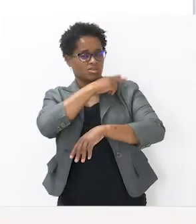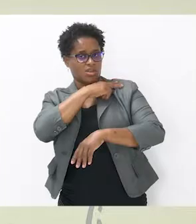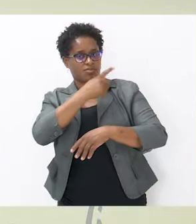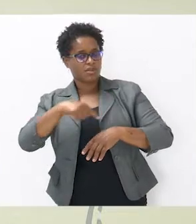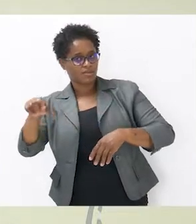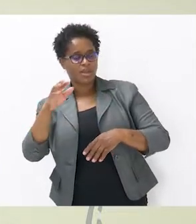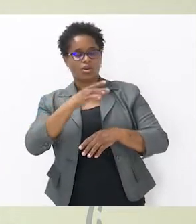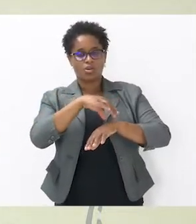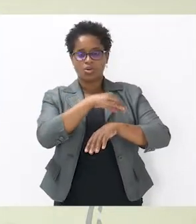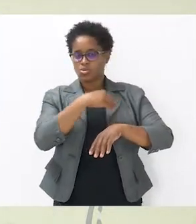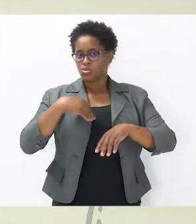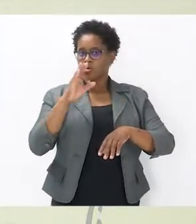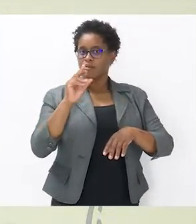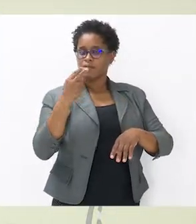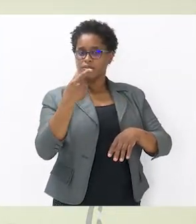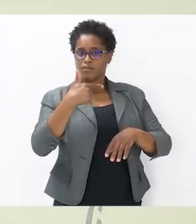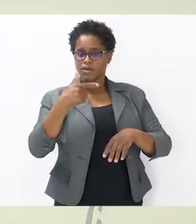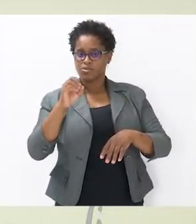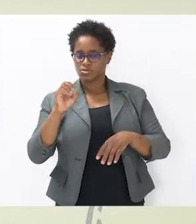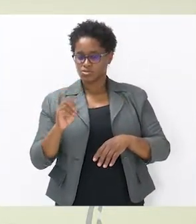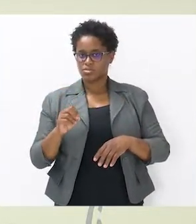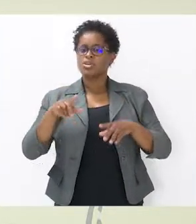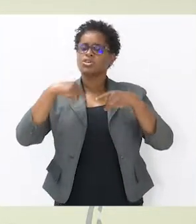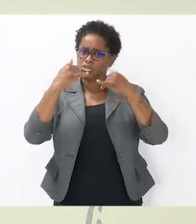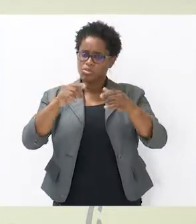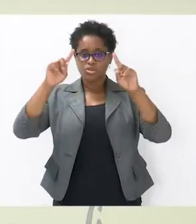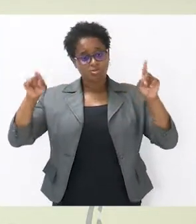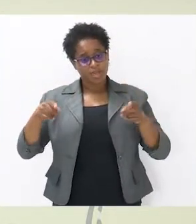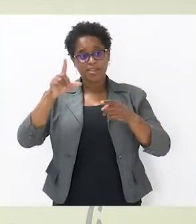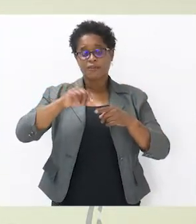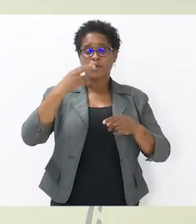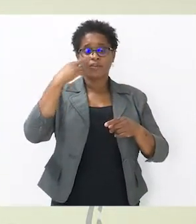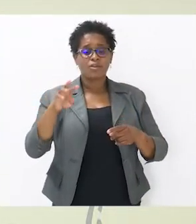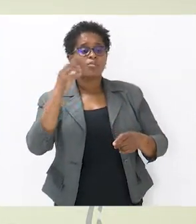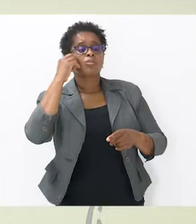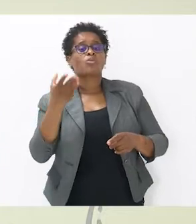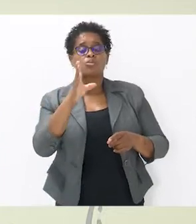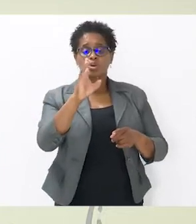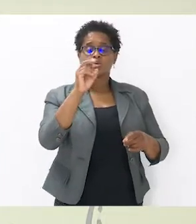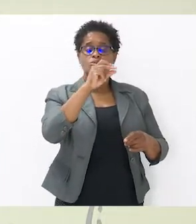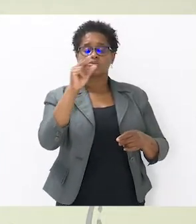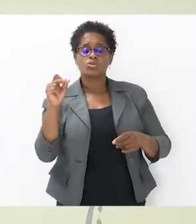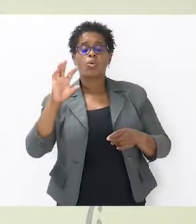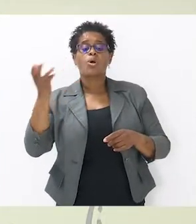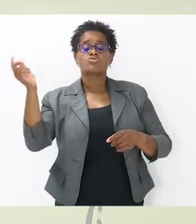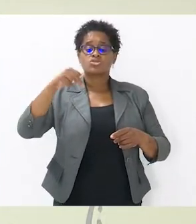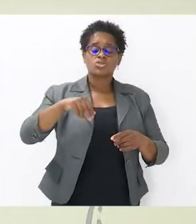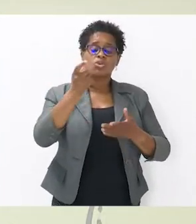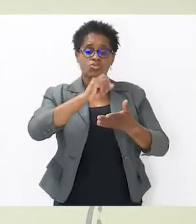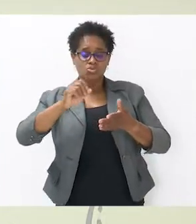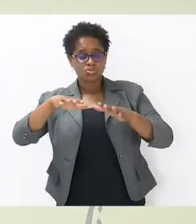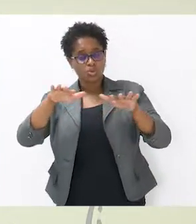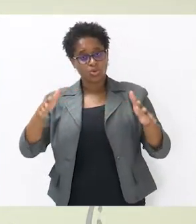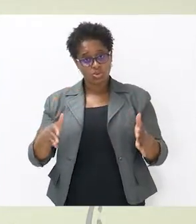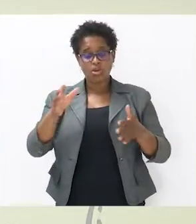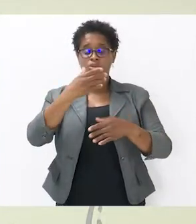Fausto. Então, depois entre parênteses também vimos como é que o João, quando chegou no escritório do Dr. Fausto, o que